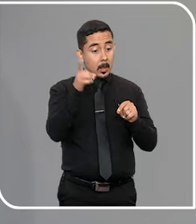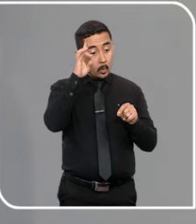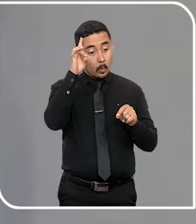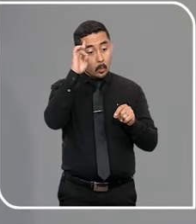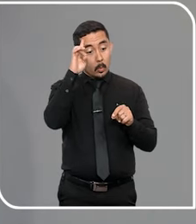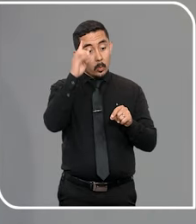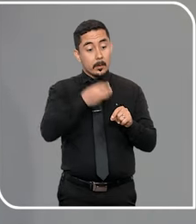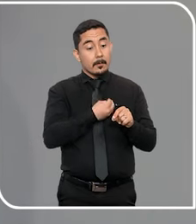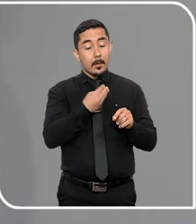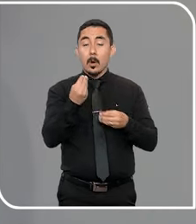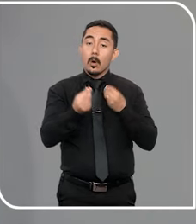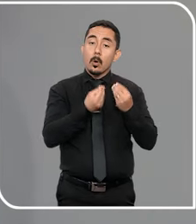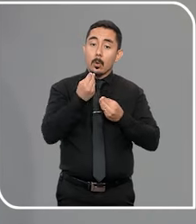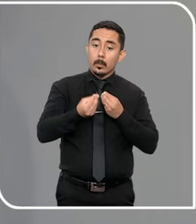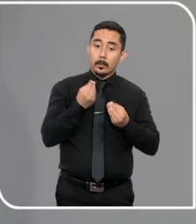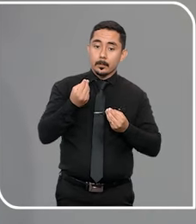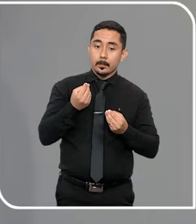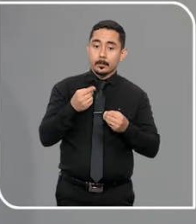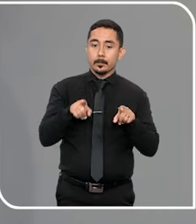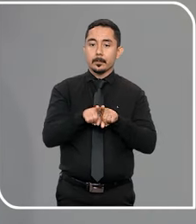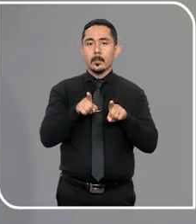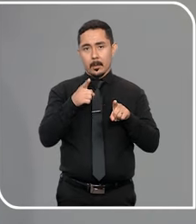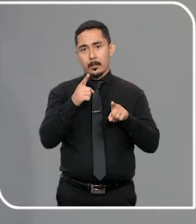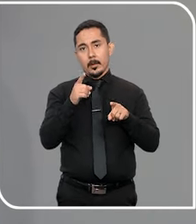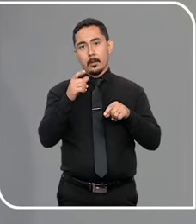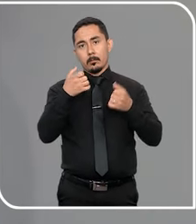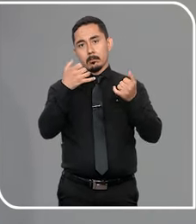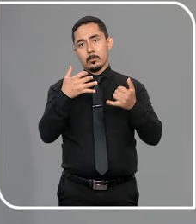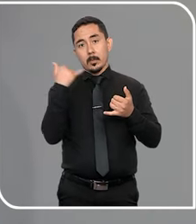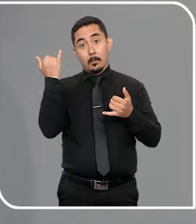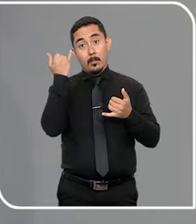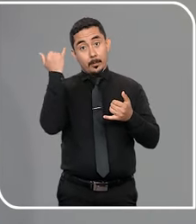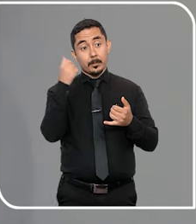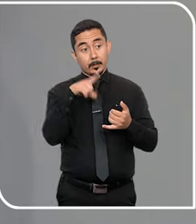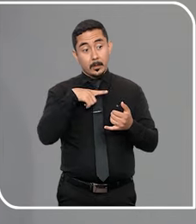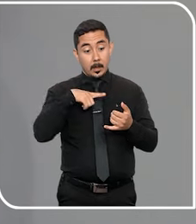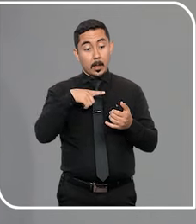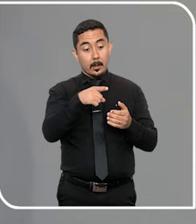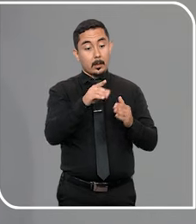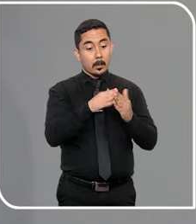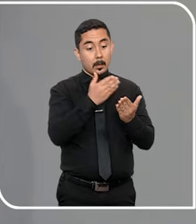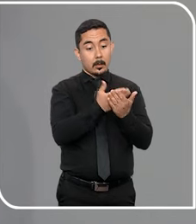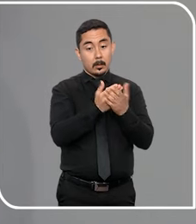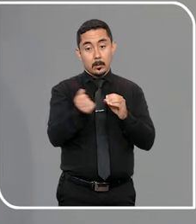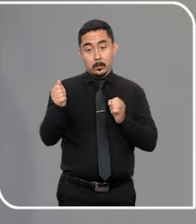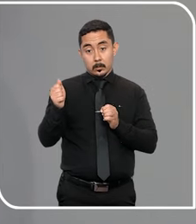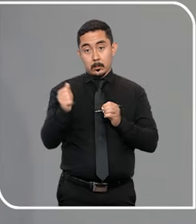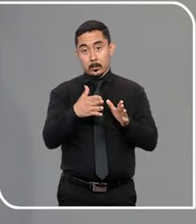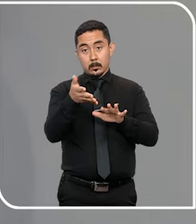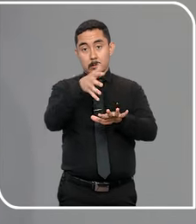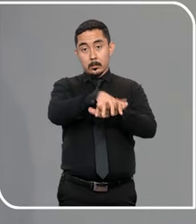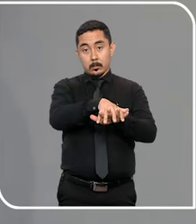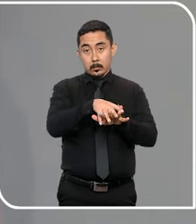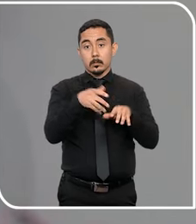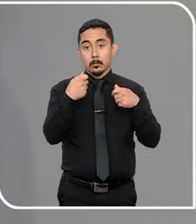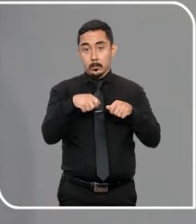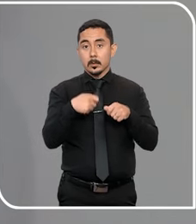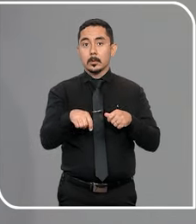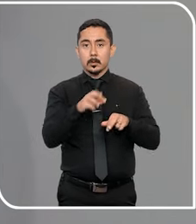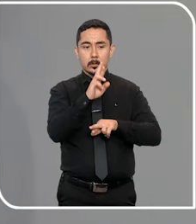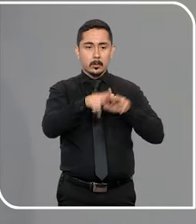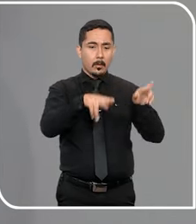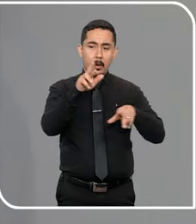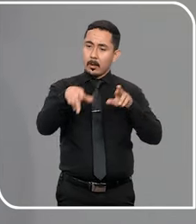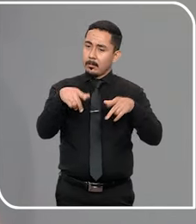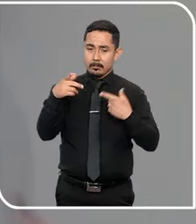e do convívio dela como a Natália explicando a importância de ter uma escola inclusiva né de conviver com a